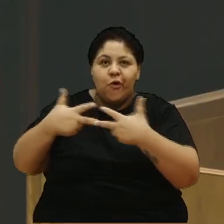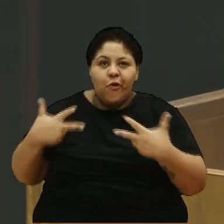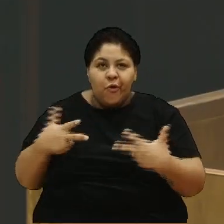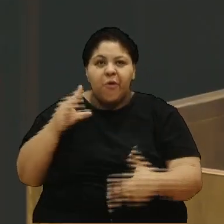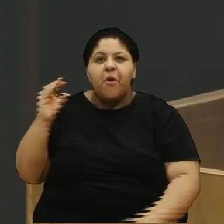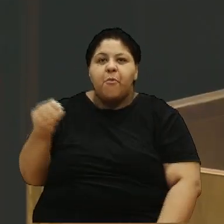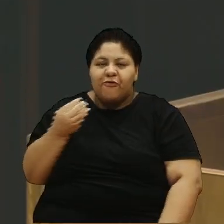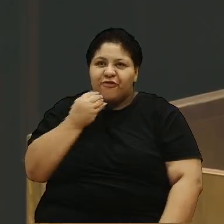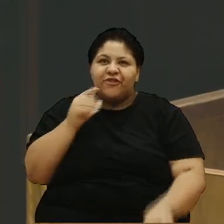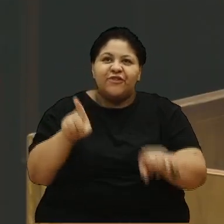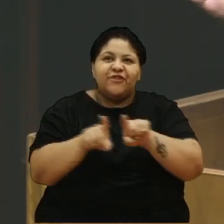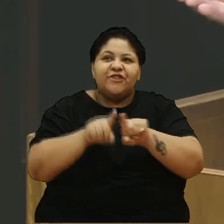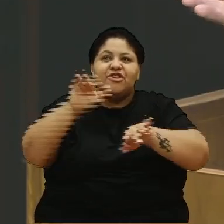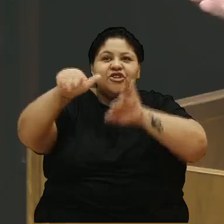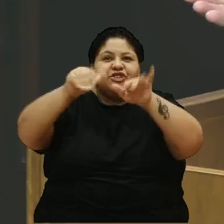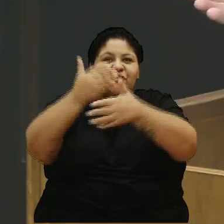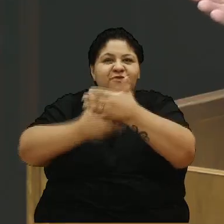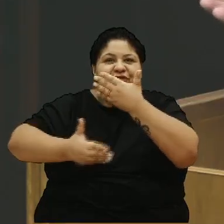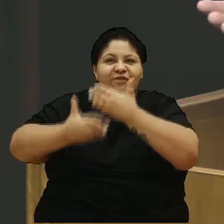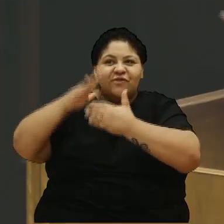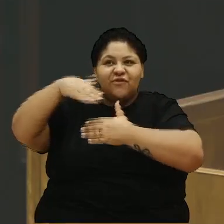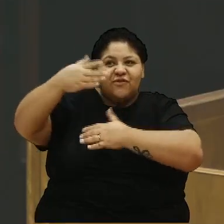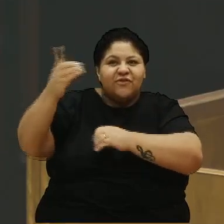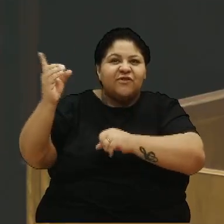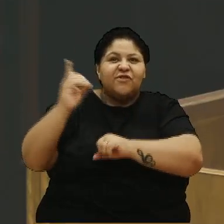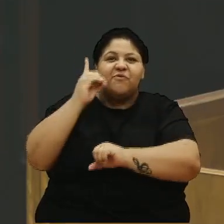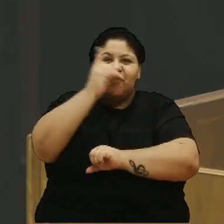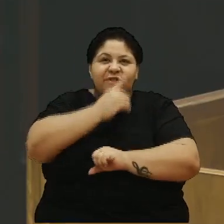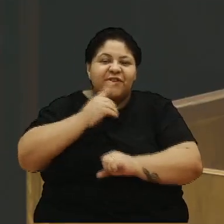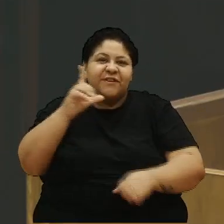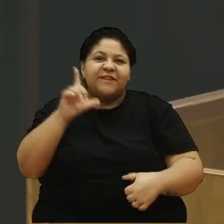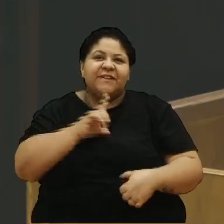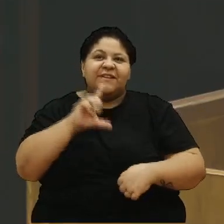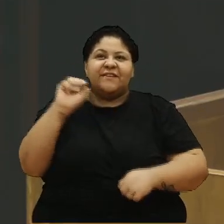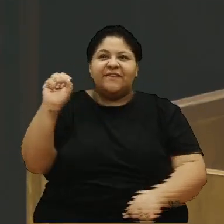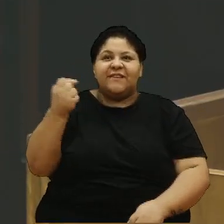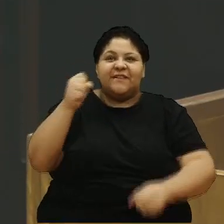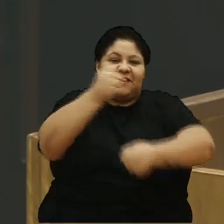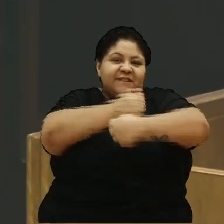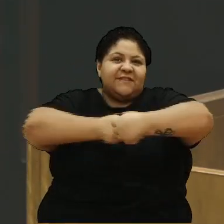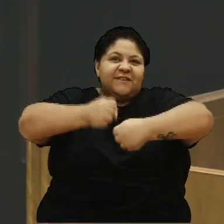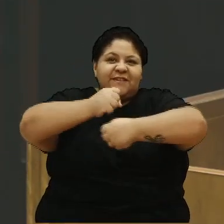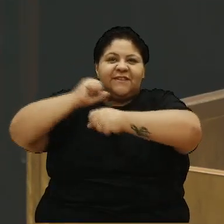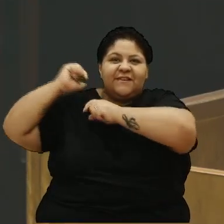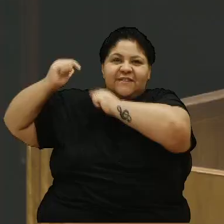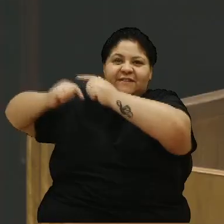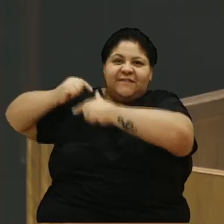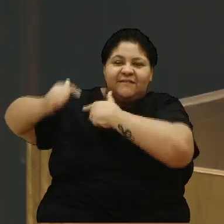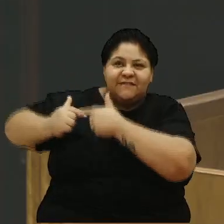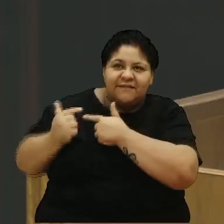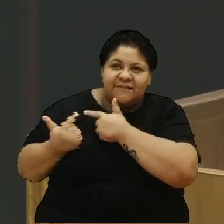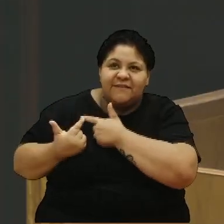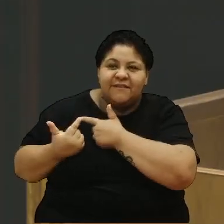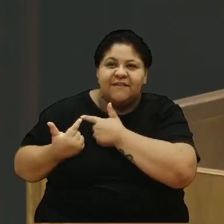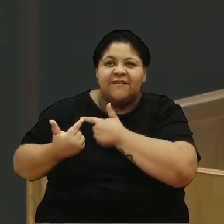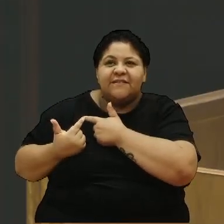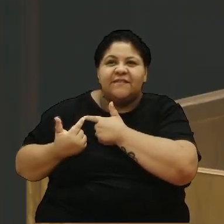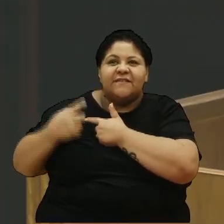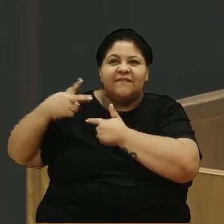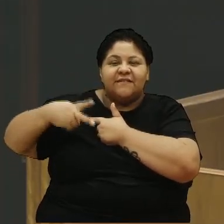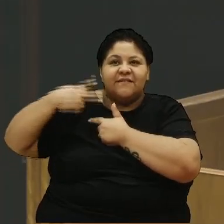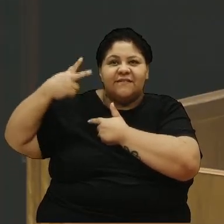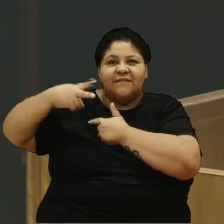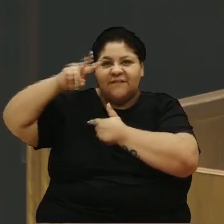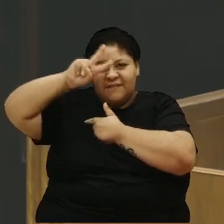aproveitando a oportunidade, convido a todos, porque no próximo domingo nós teremos a 8ª feijoada tradicional da Educaritá. O vereador Edson,